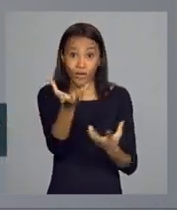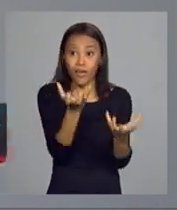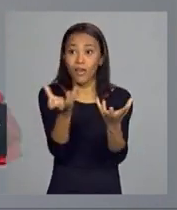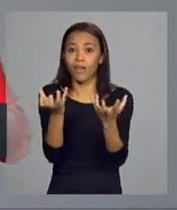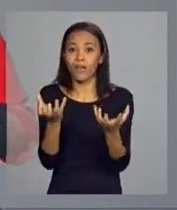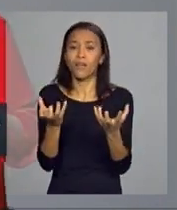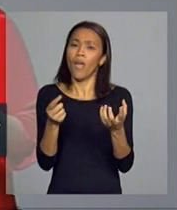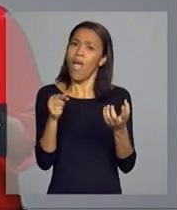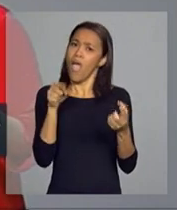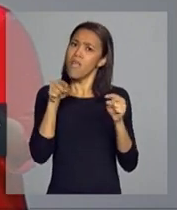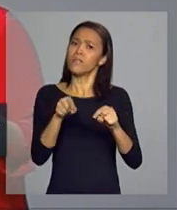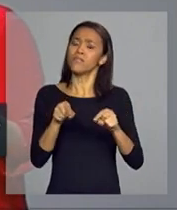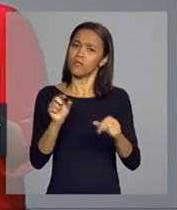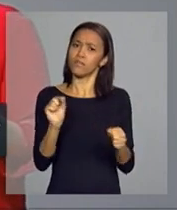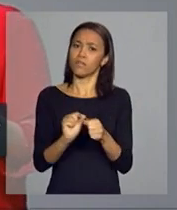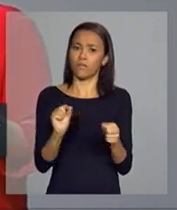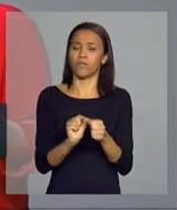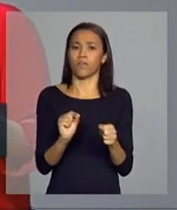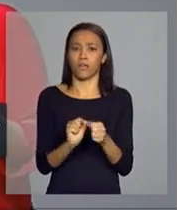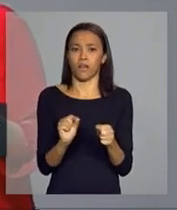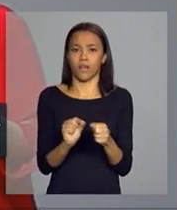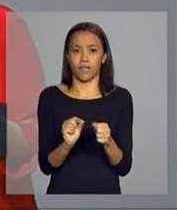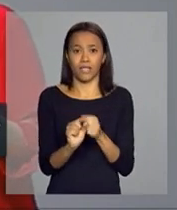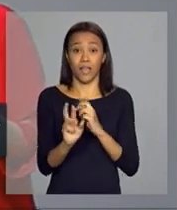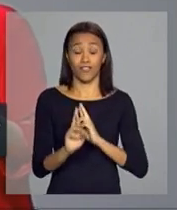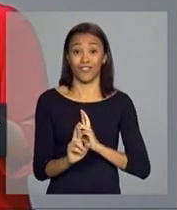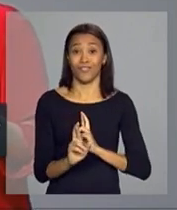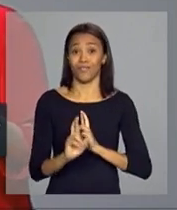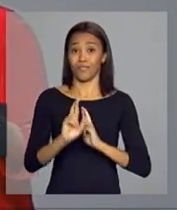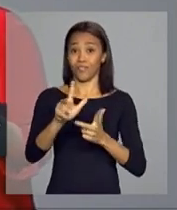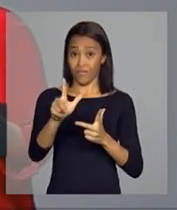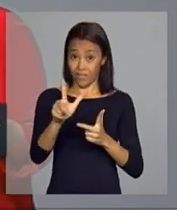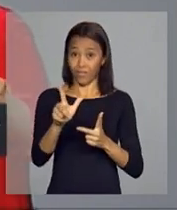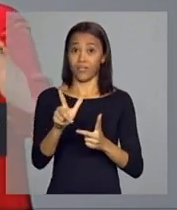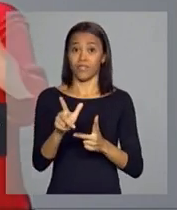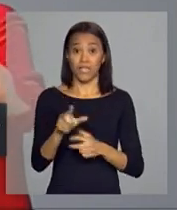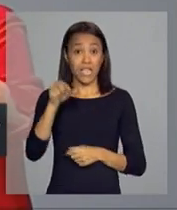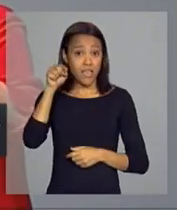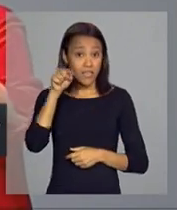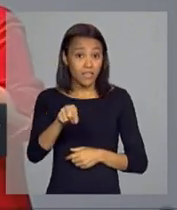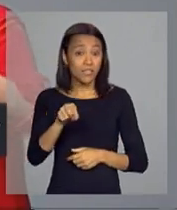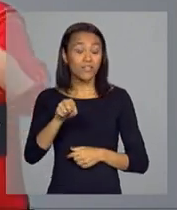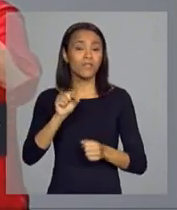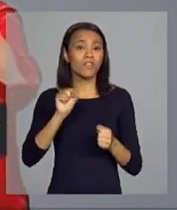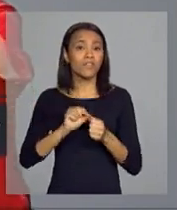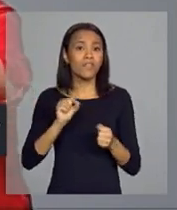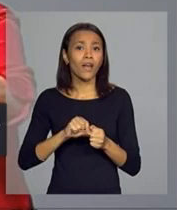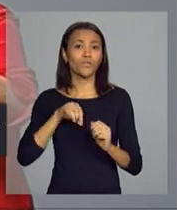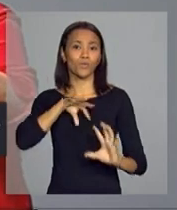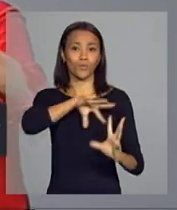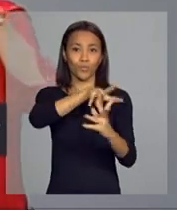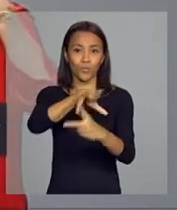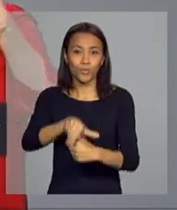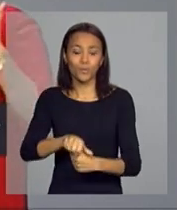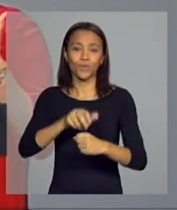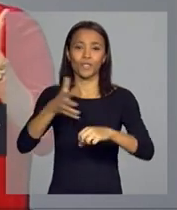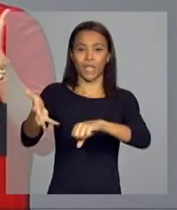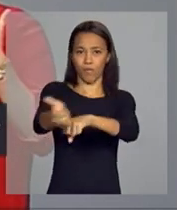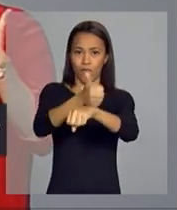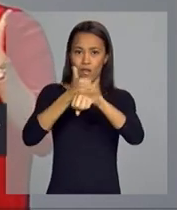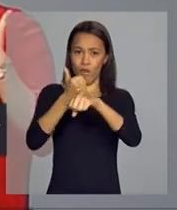que faz a diferença e faz o mundo ser melhor e